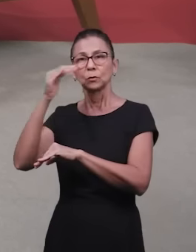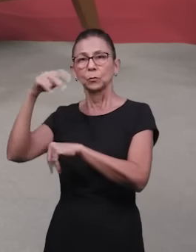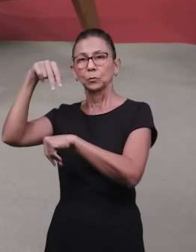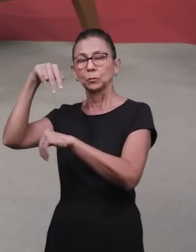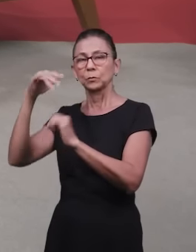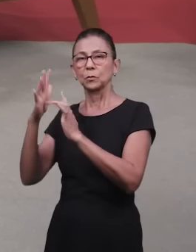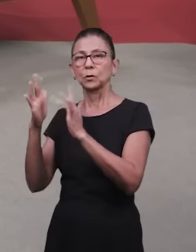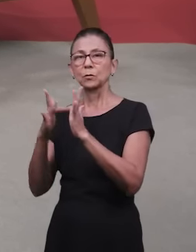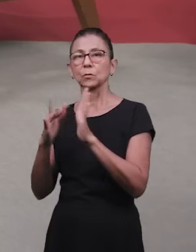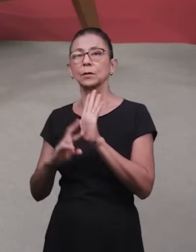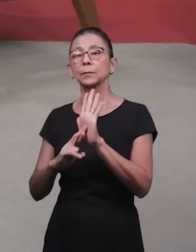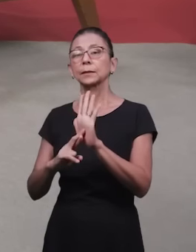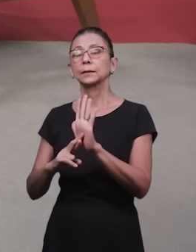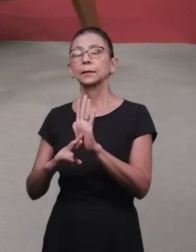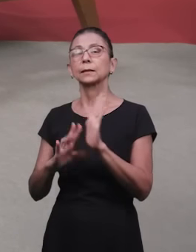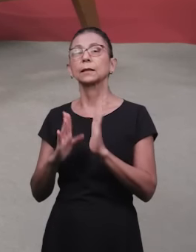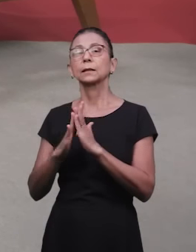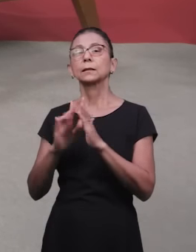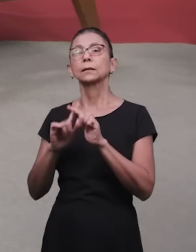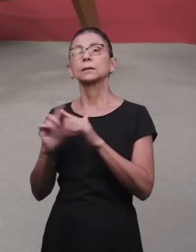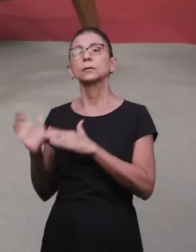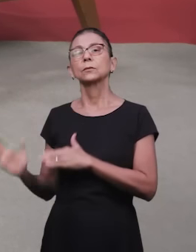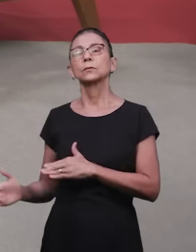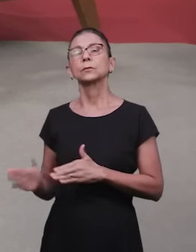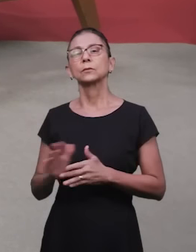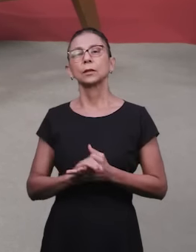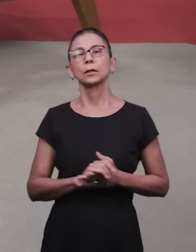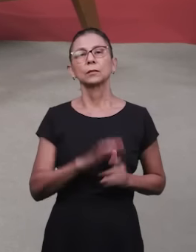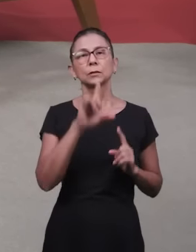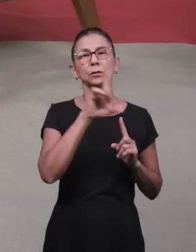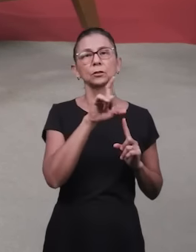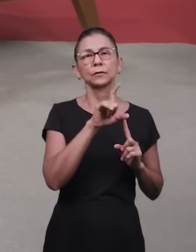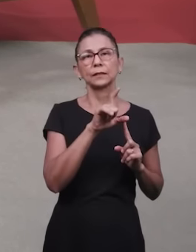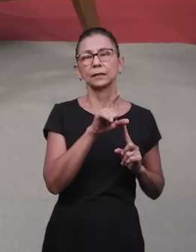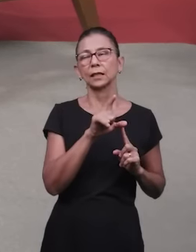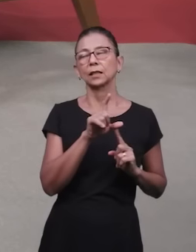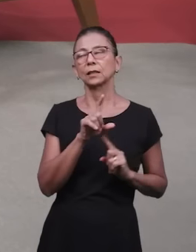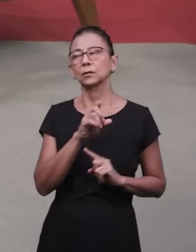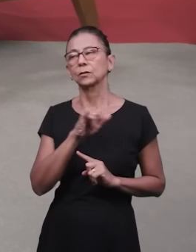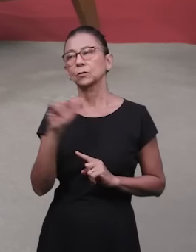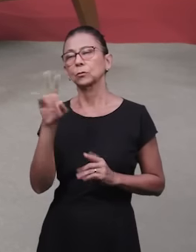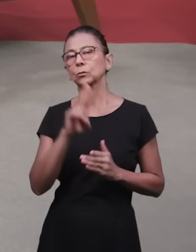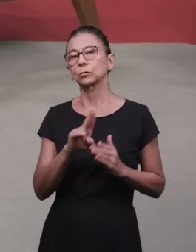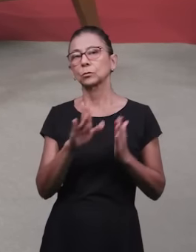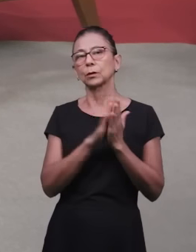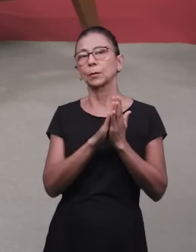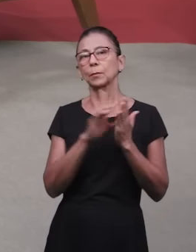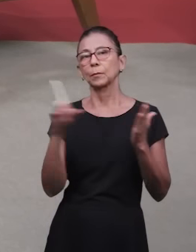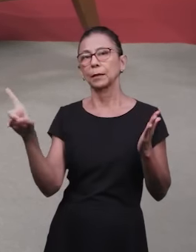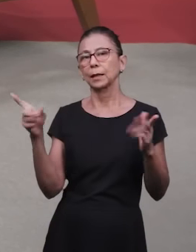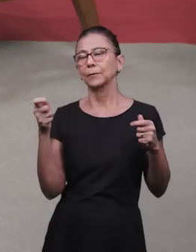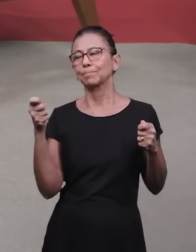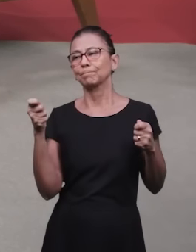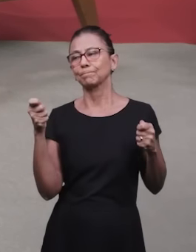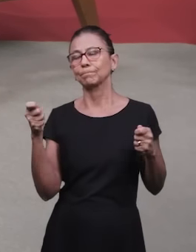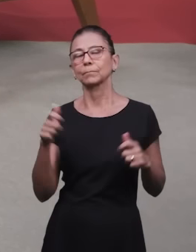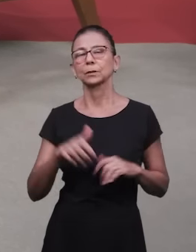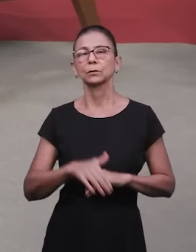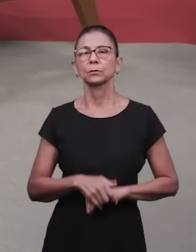que o adversário usou? A palavra. Entendeu? Então veja, a